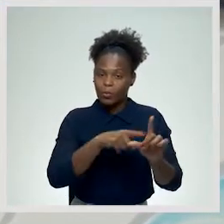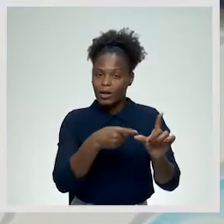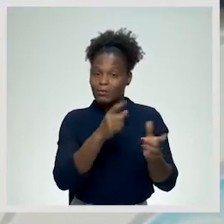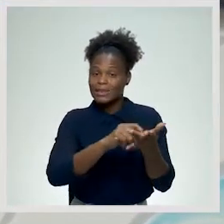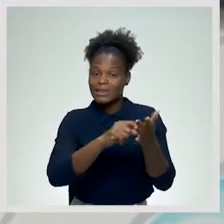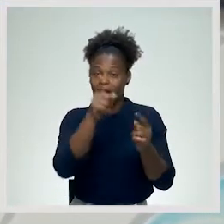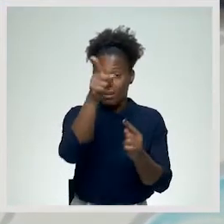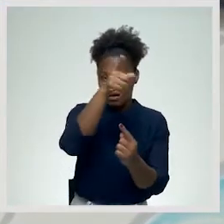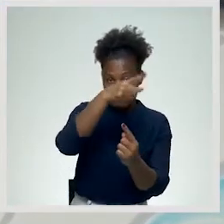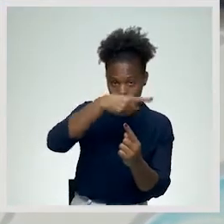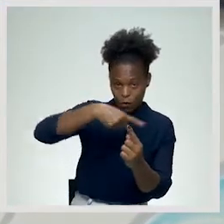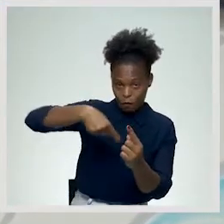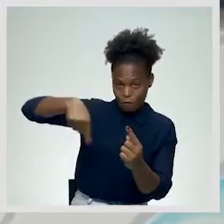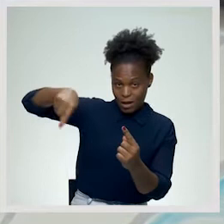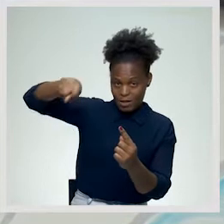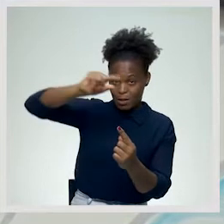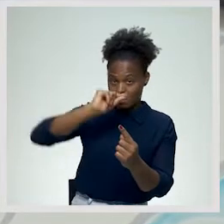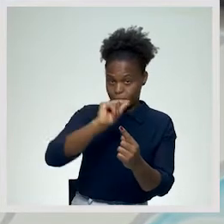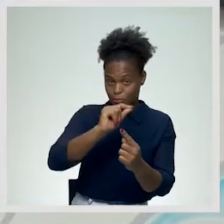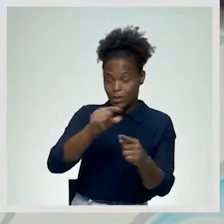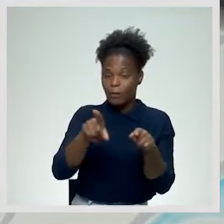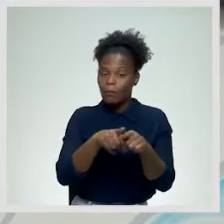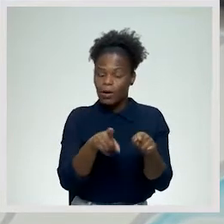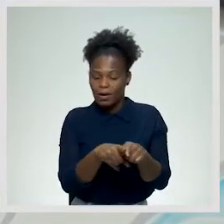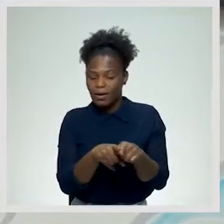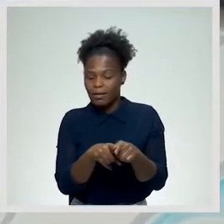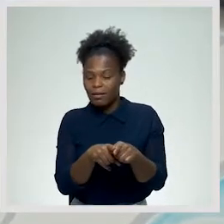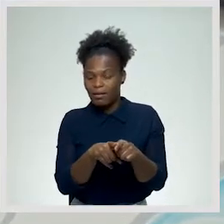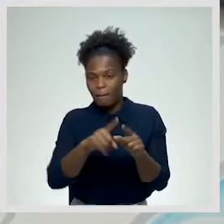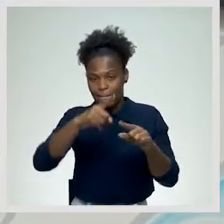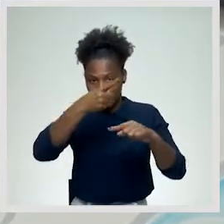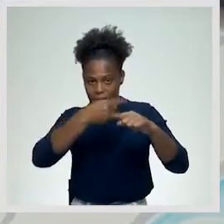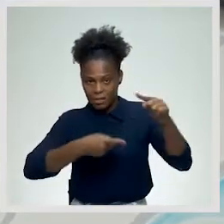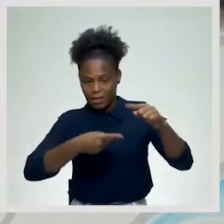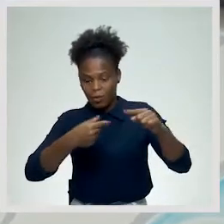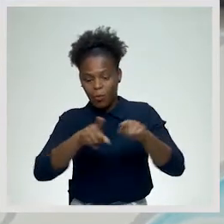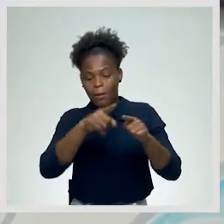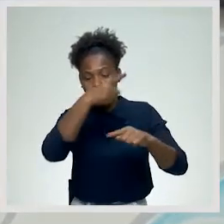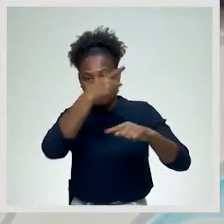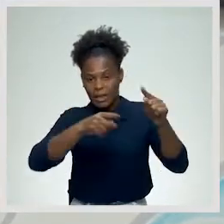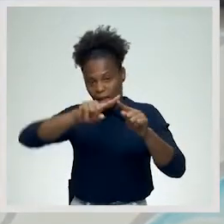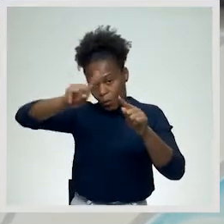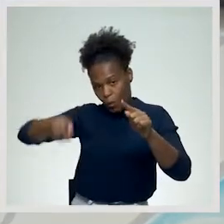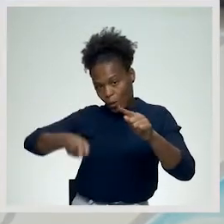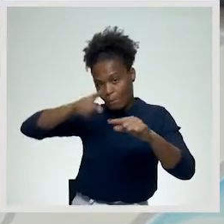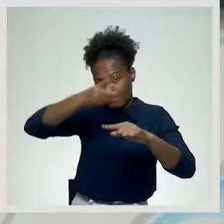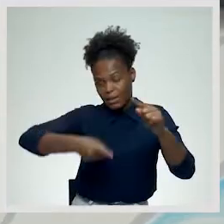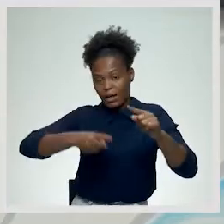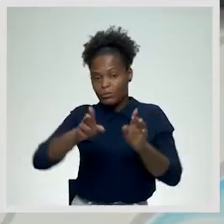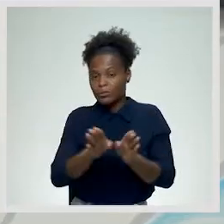numa circunferência é igual a metade da amplitude do